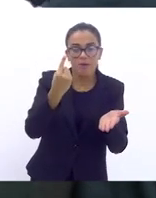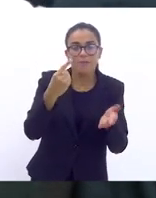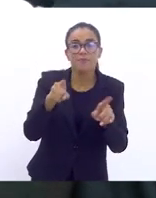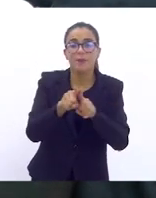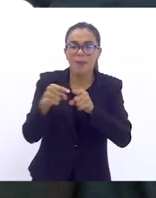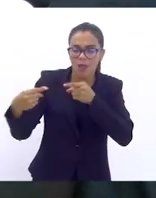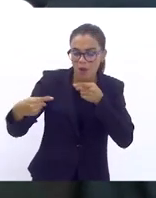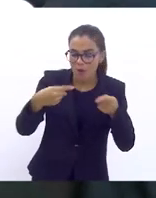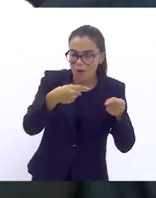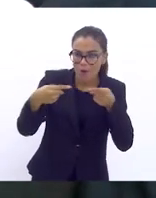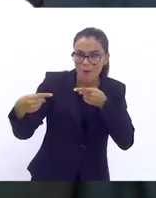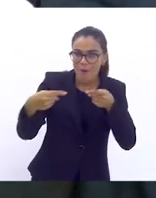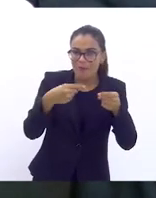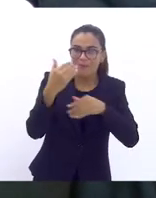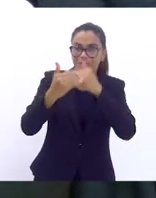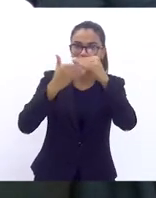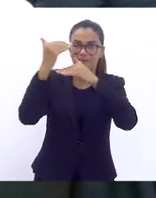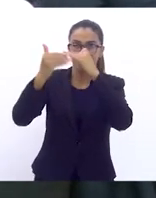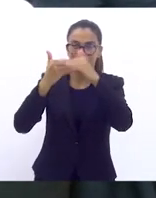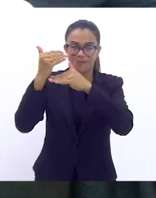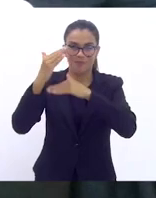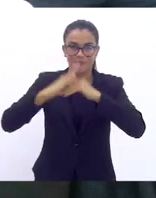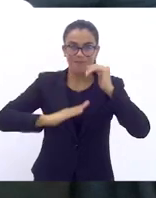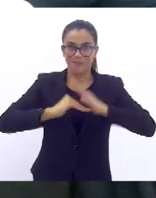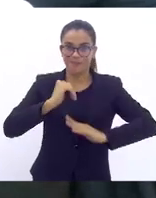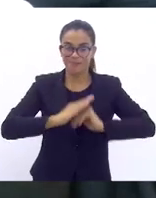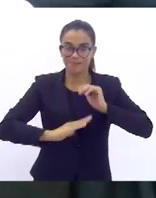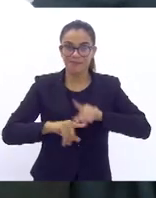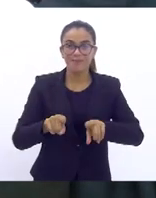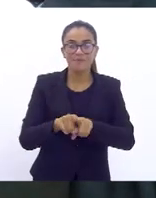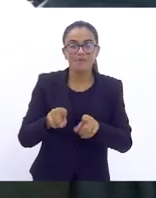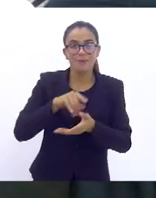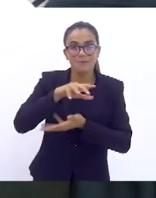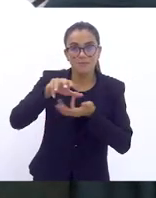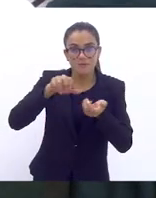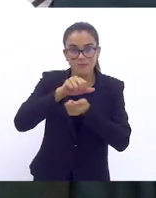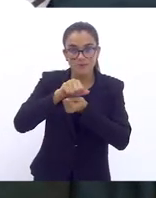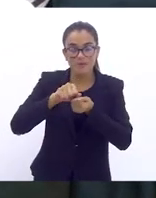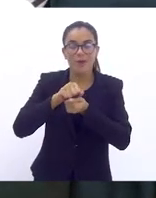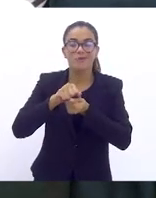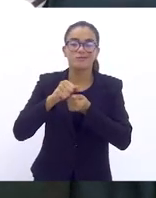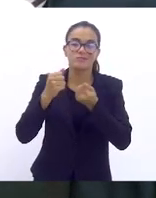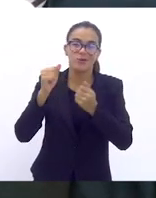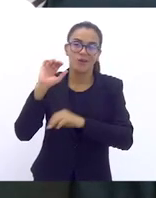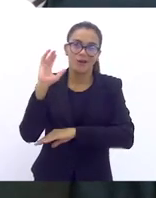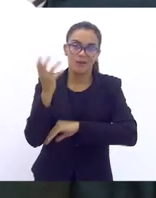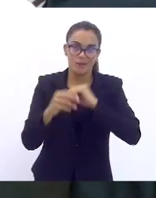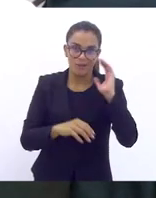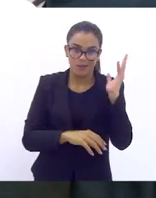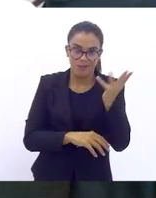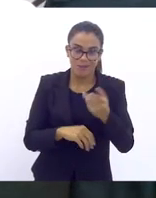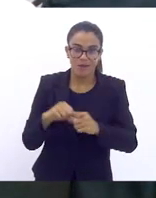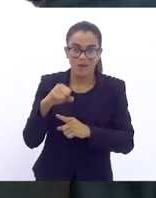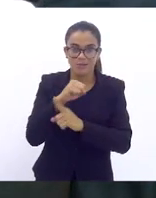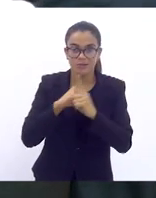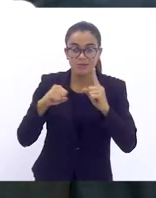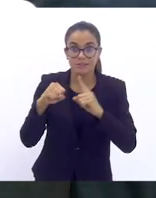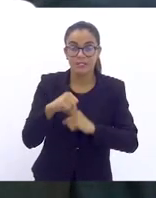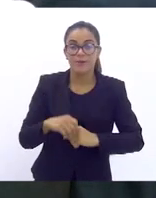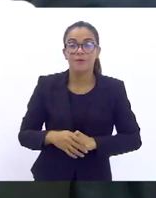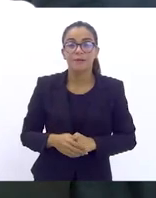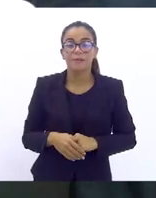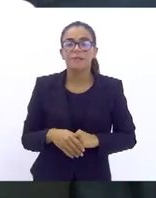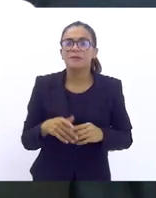competitiva associada ao Progresso técnico sustentabilidade socioambiental e como a gente falou lá no início